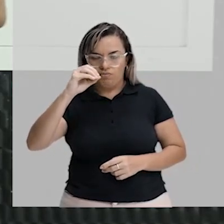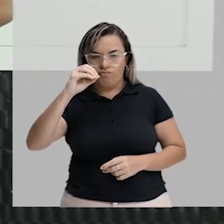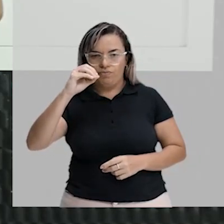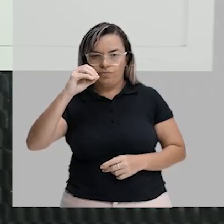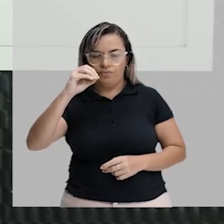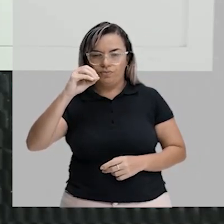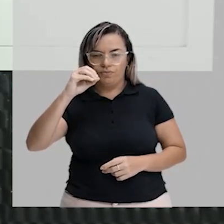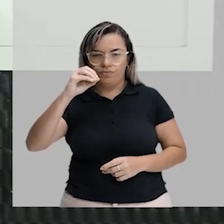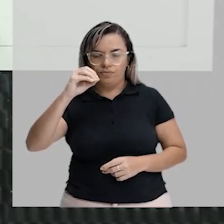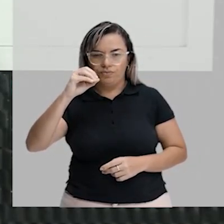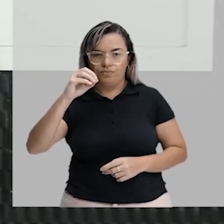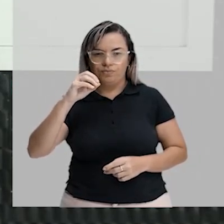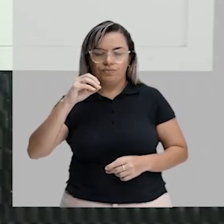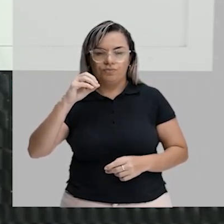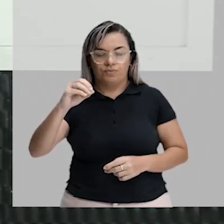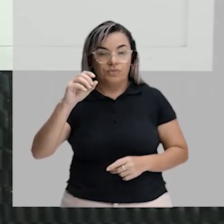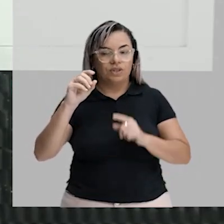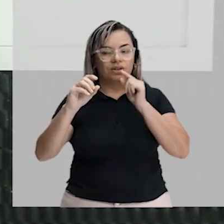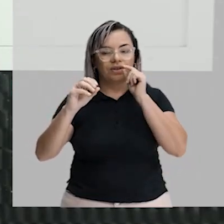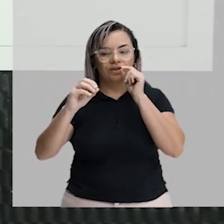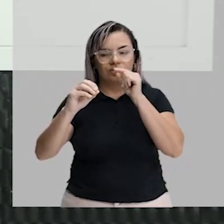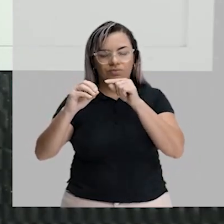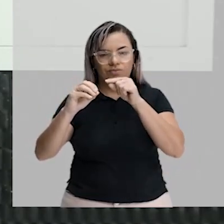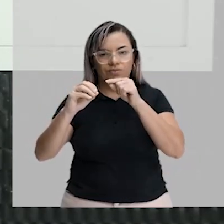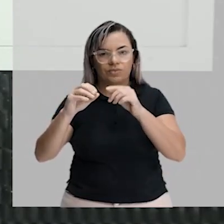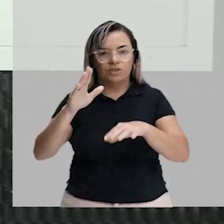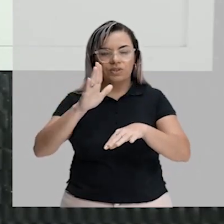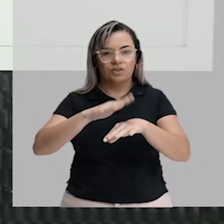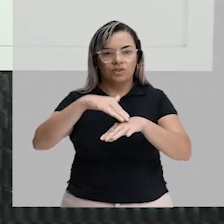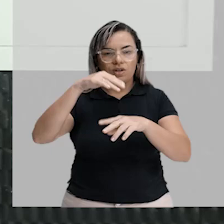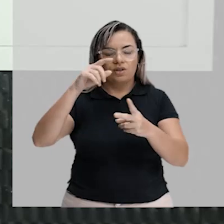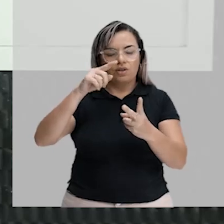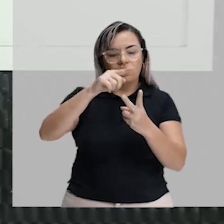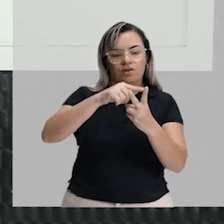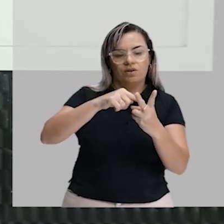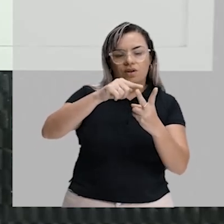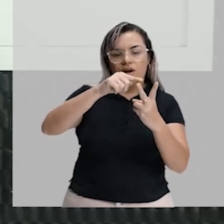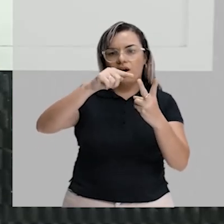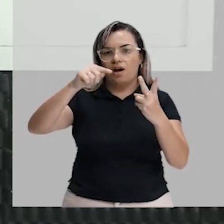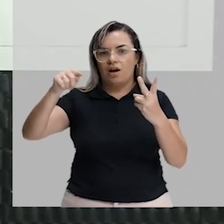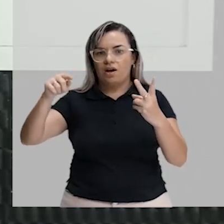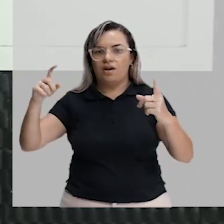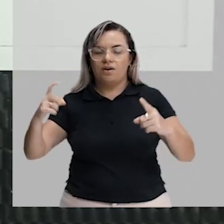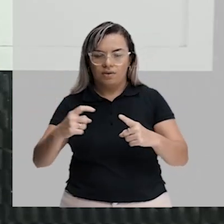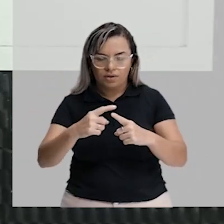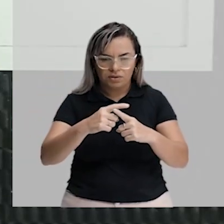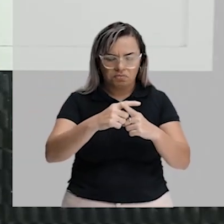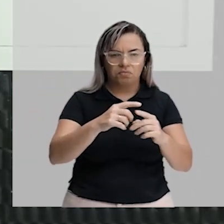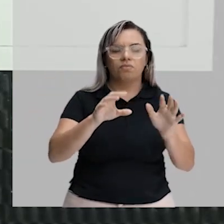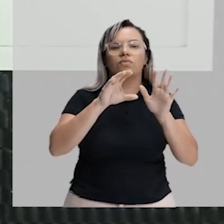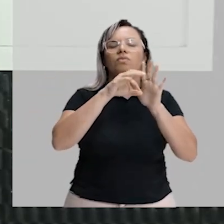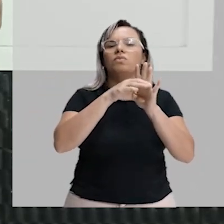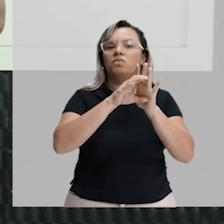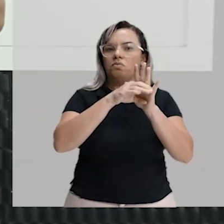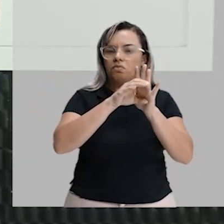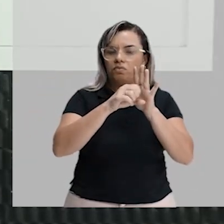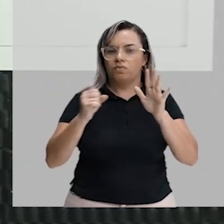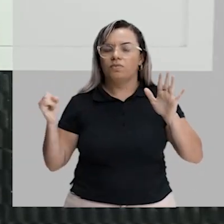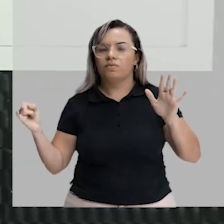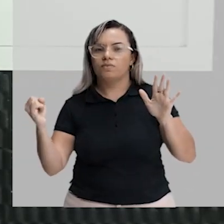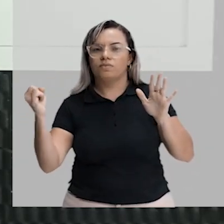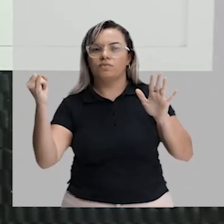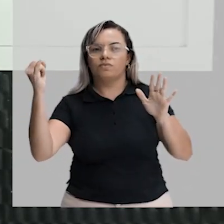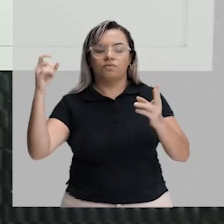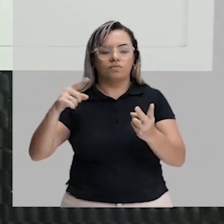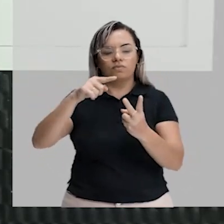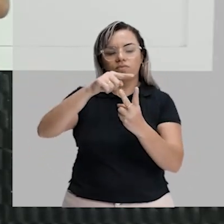zero, esse valor é chamado de raiz do polinômio. Conceito bastante importante, turma, o conceito